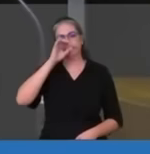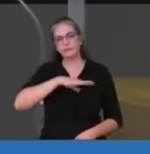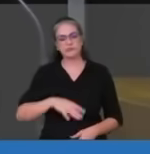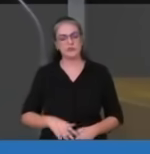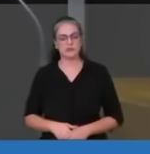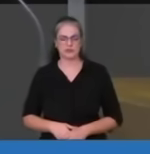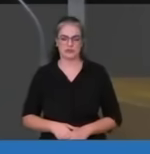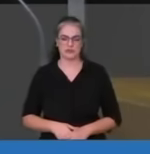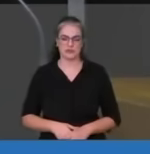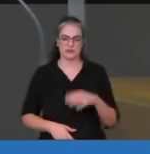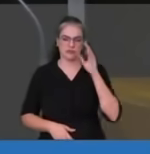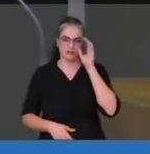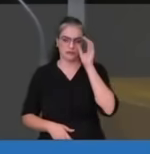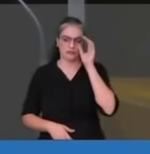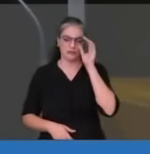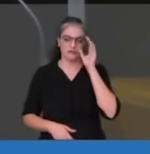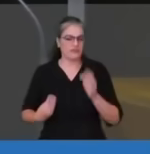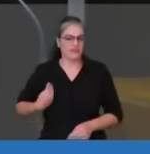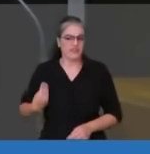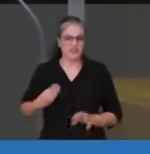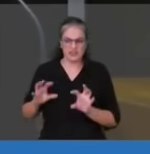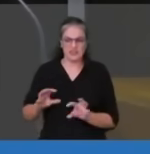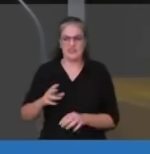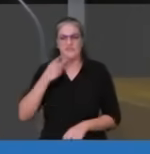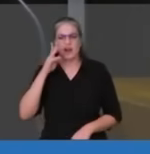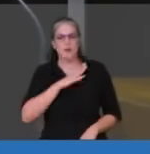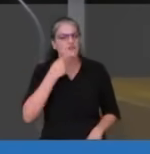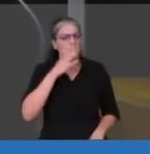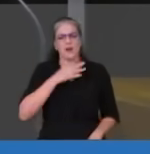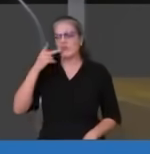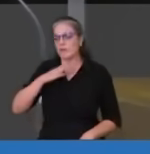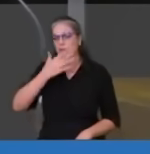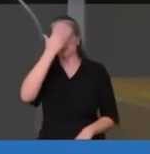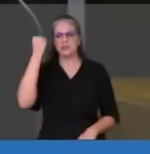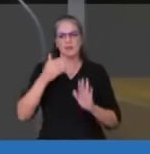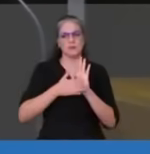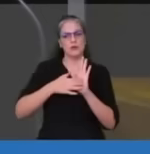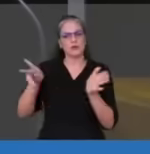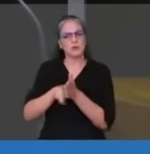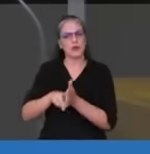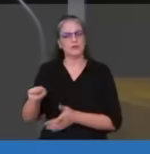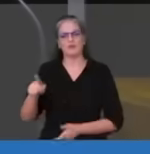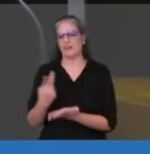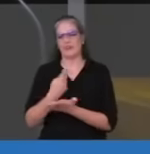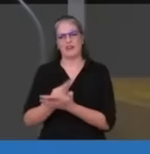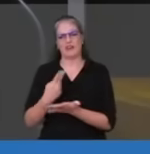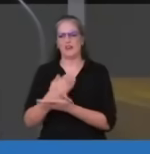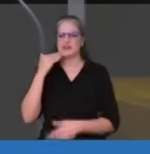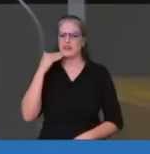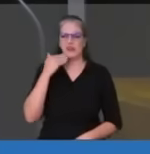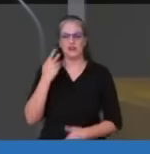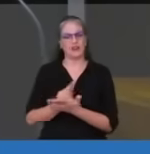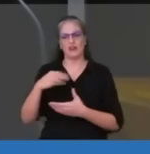candidato que vive de difamar os outros esquece ideias causas propostas é um candidato torpo e torto tá fora do